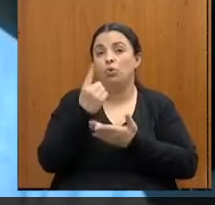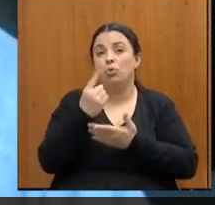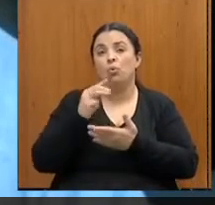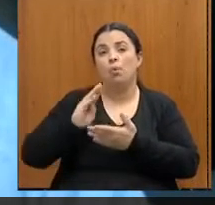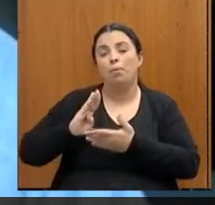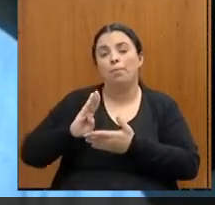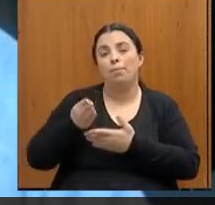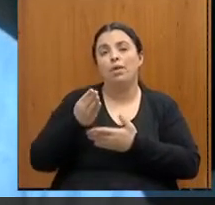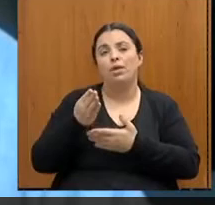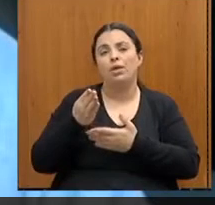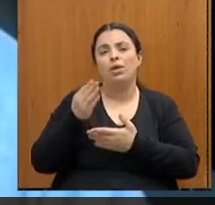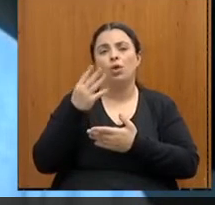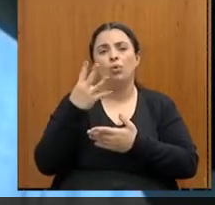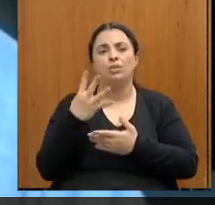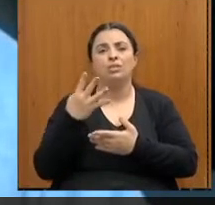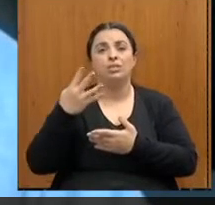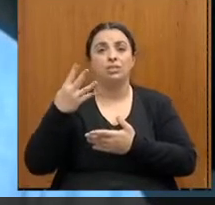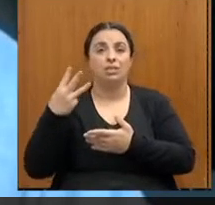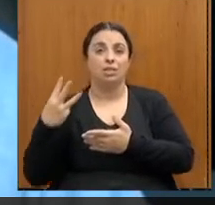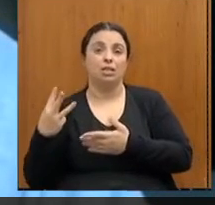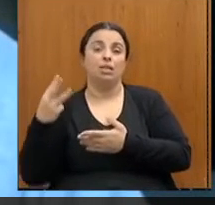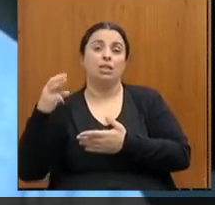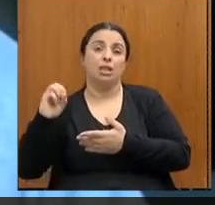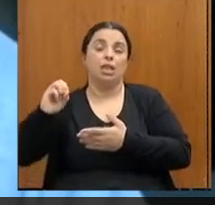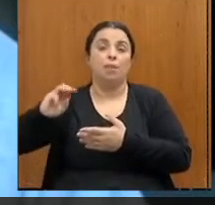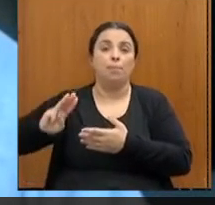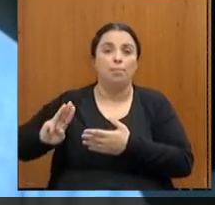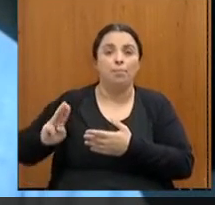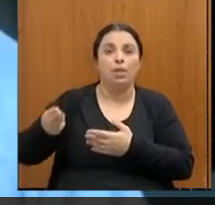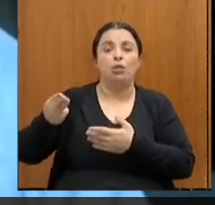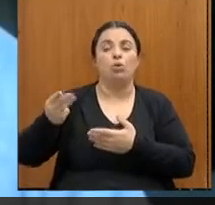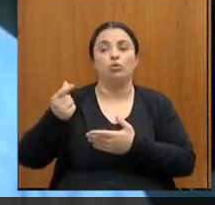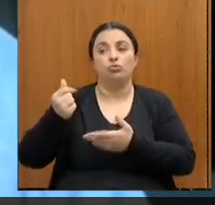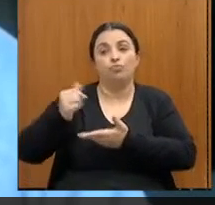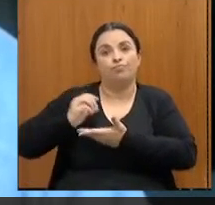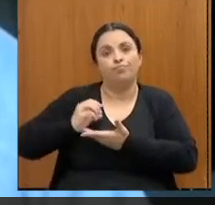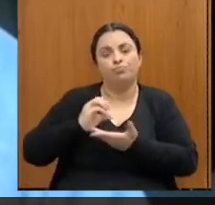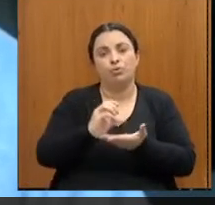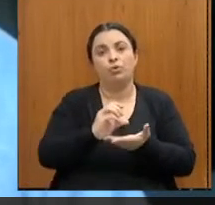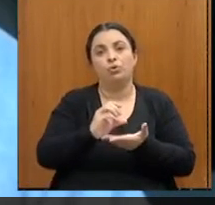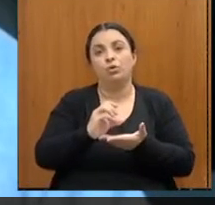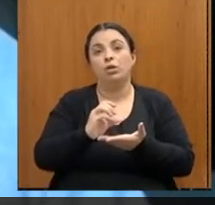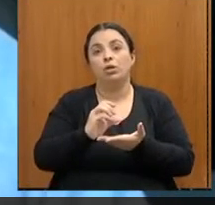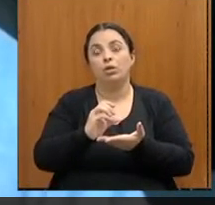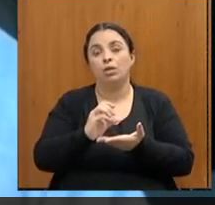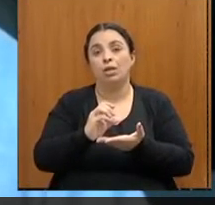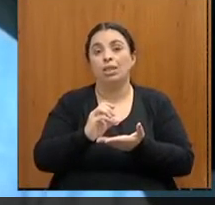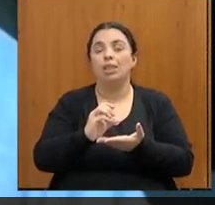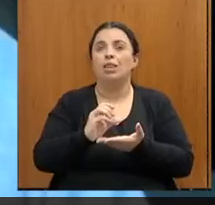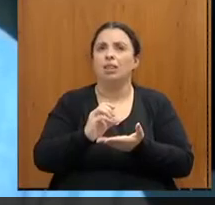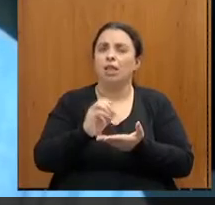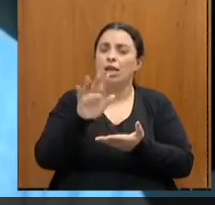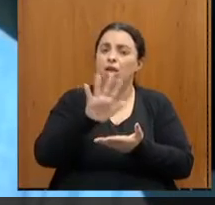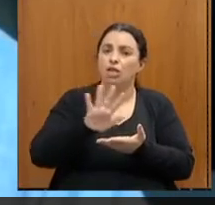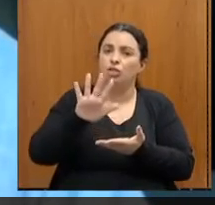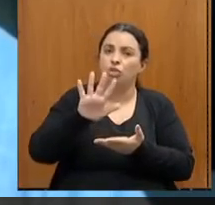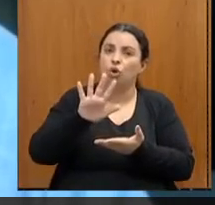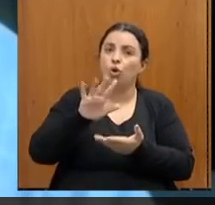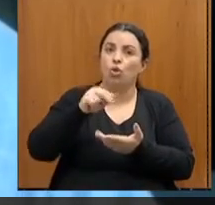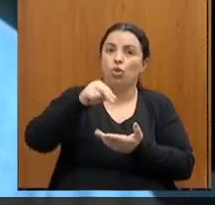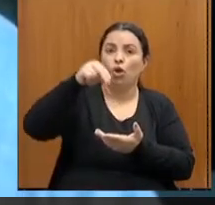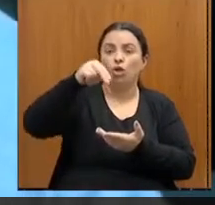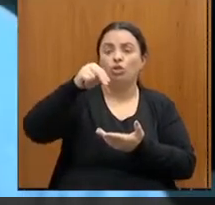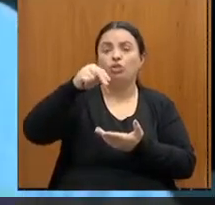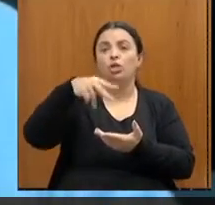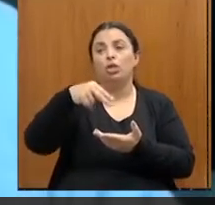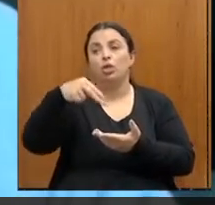430 milhões 430 milhões de reais em investimentos né na para região norte e Nordeste quando